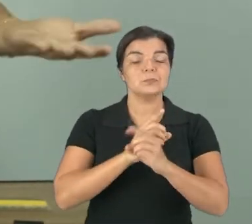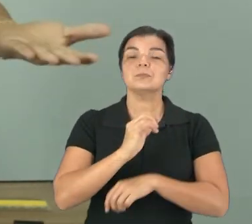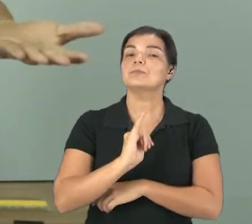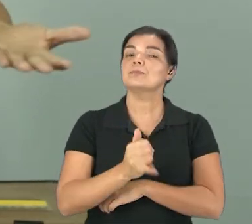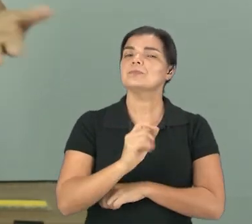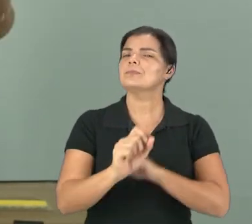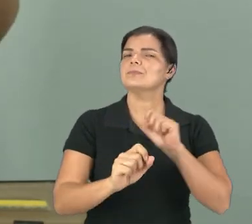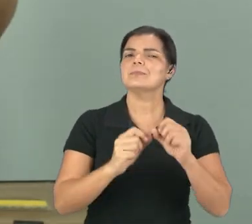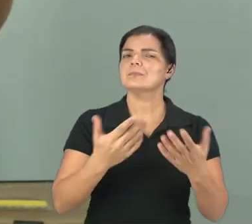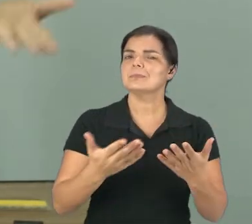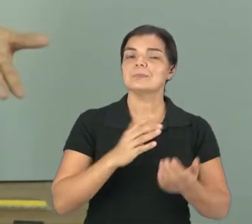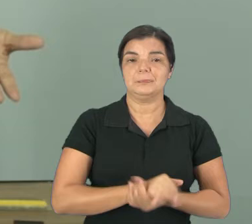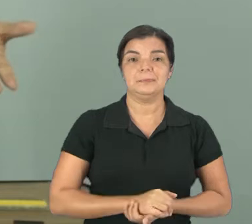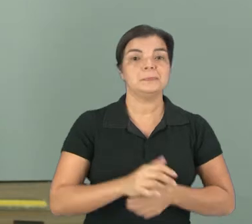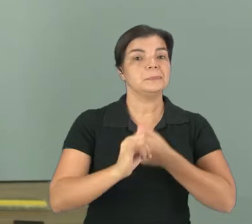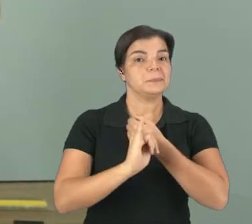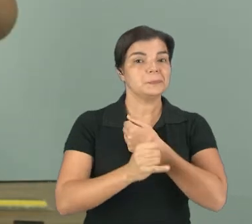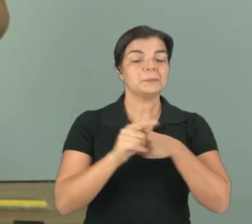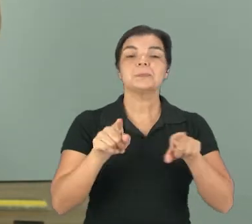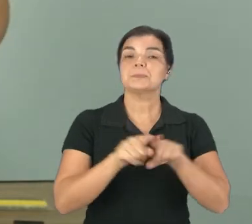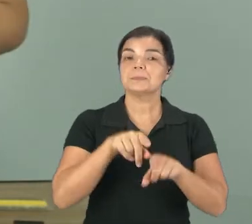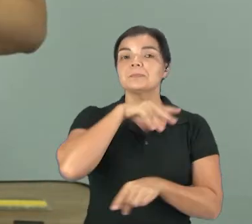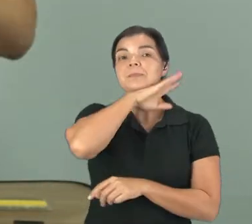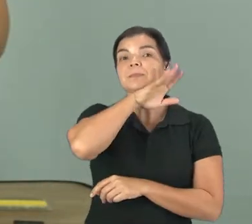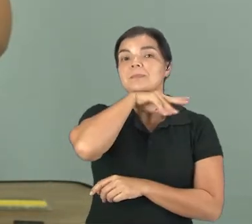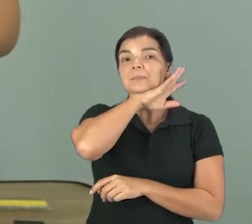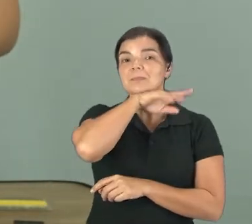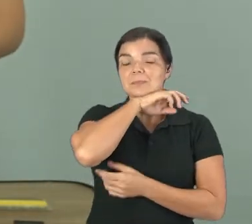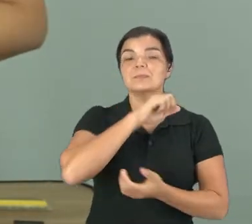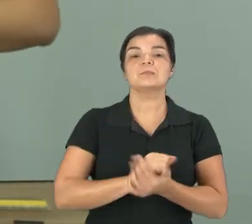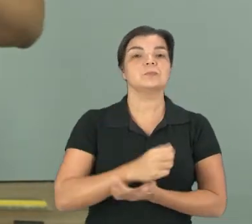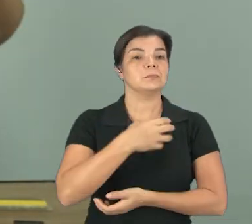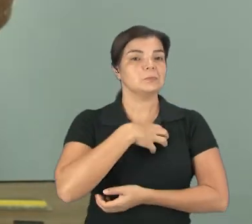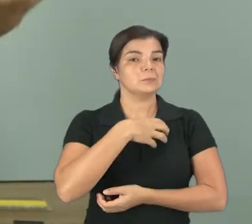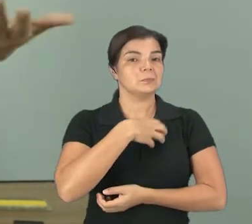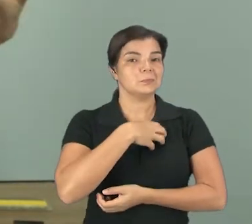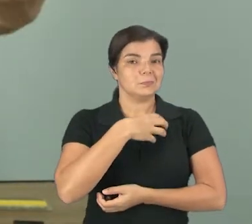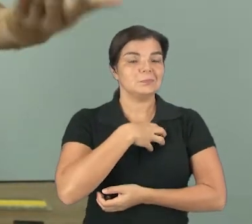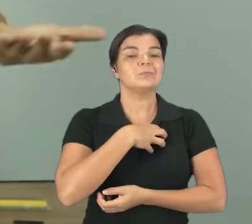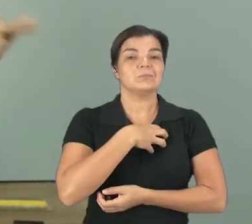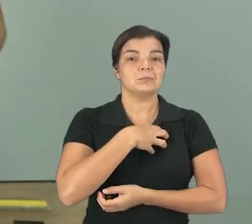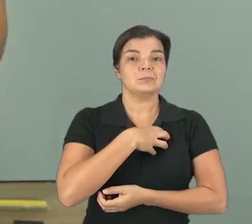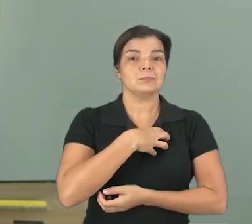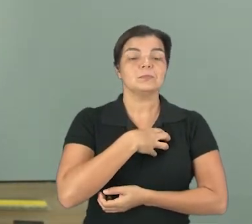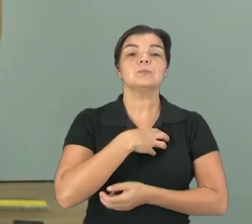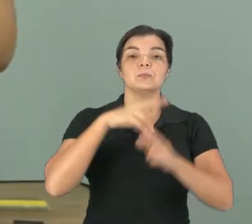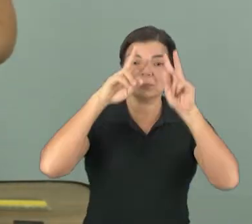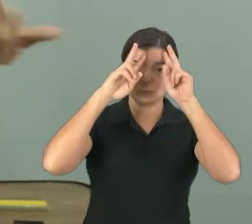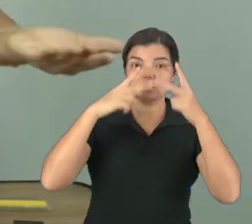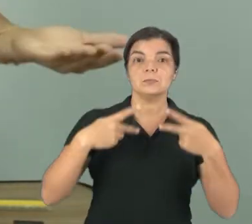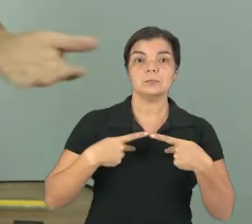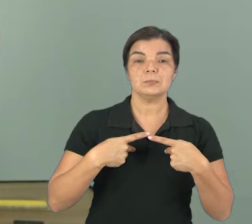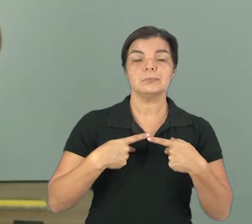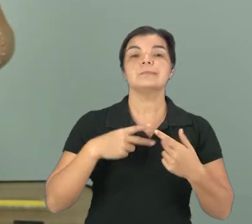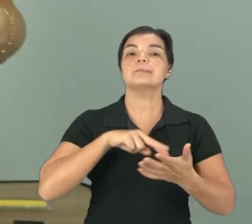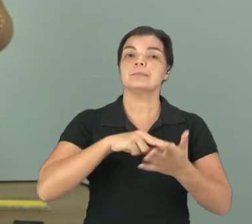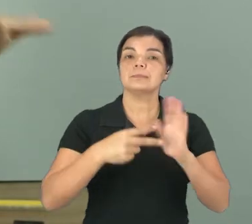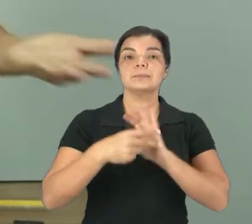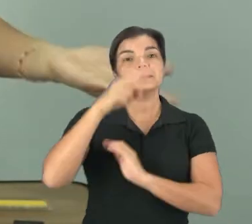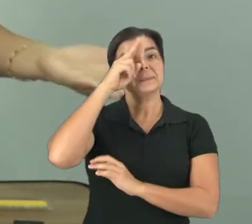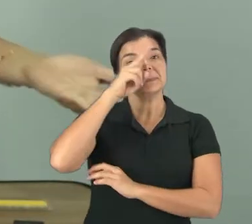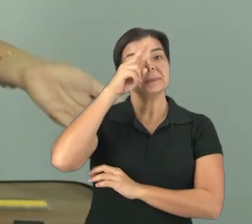fábulas são o quê? A presença de animais com atitudes, com ações humanas, como é o caso dessa